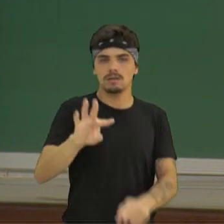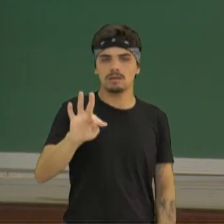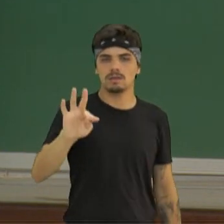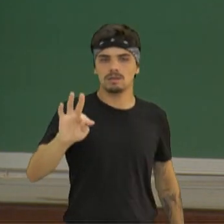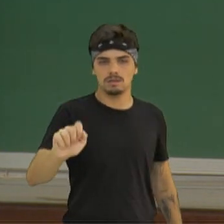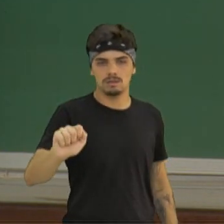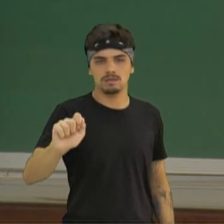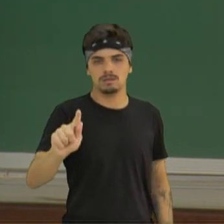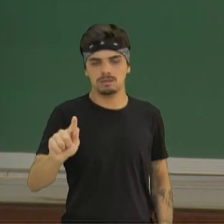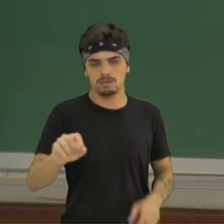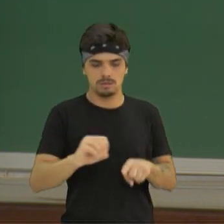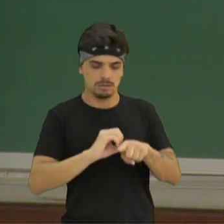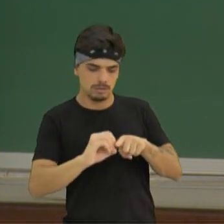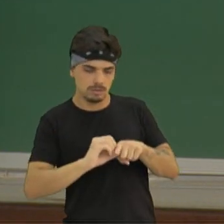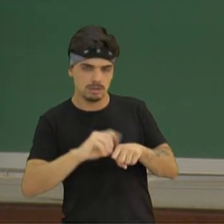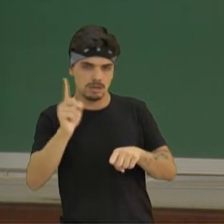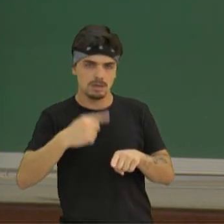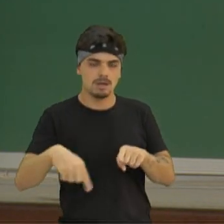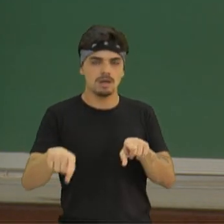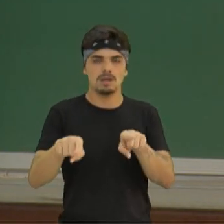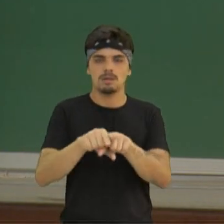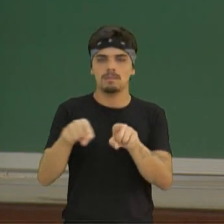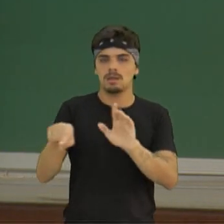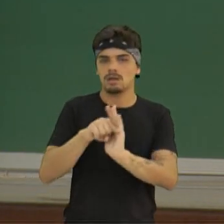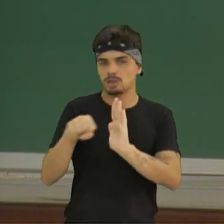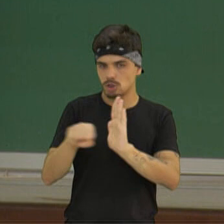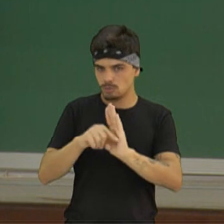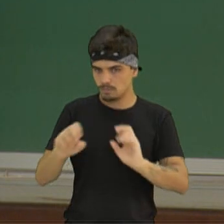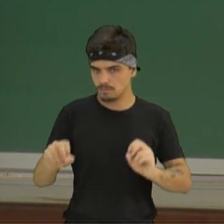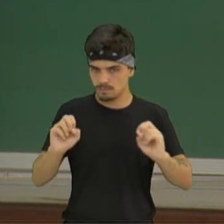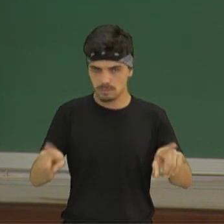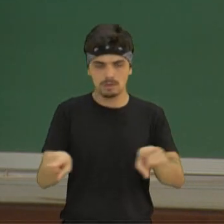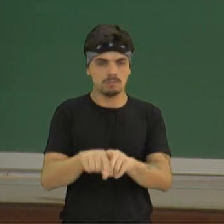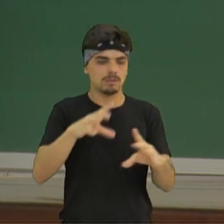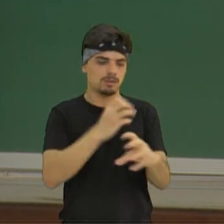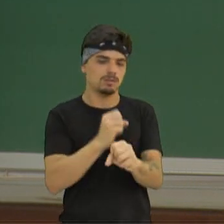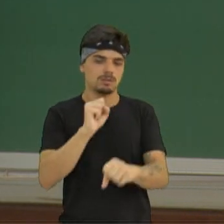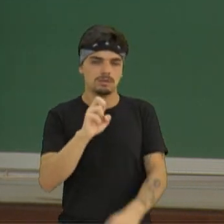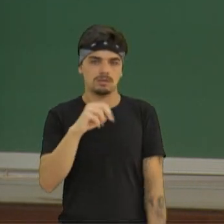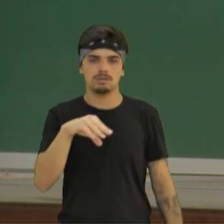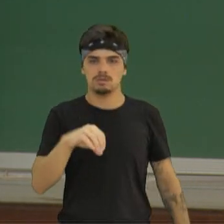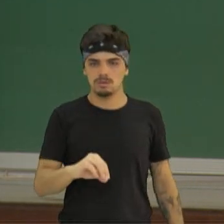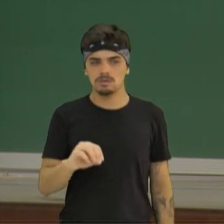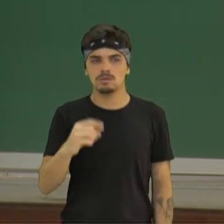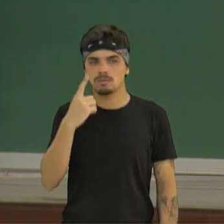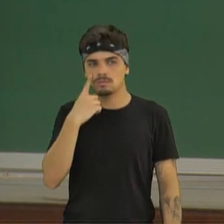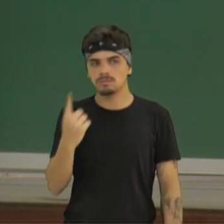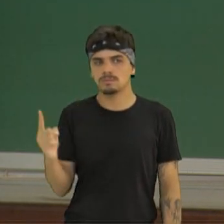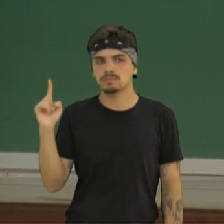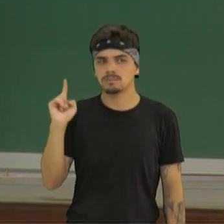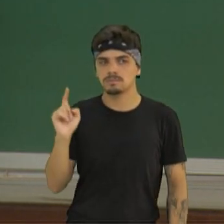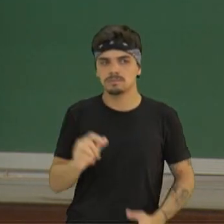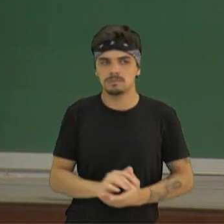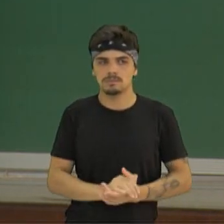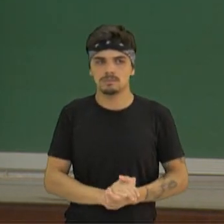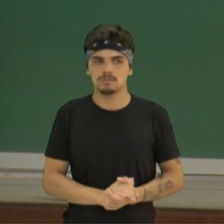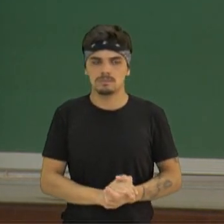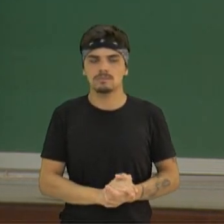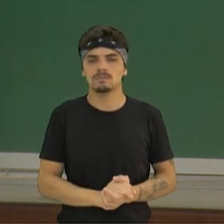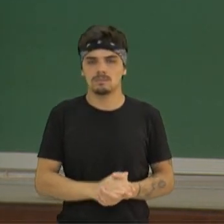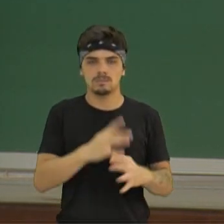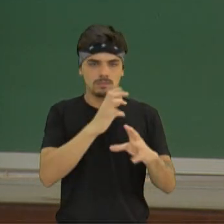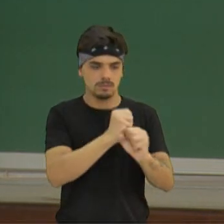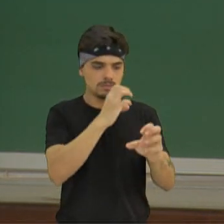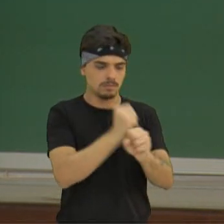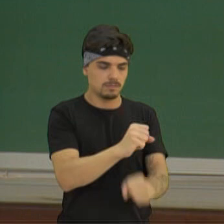ó, quadrantes pares, tangente negativa também, tá? Calcule seno. Então, com o cálculo do